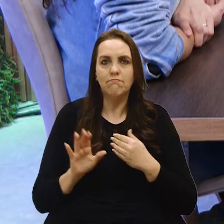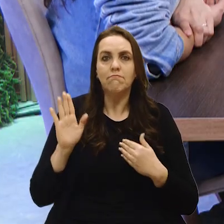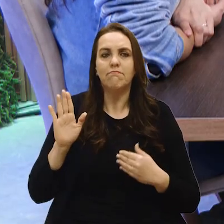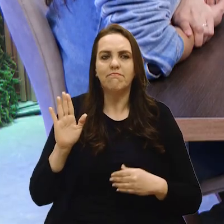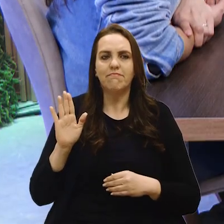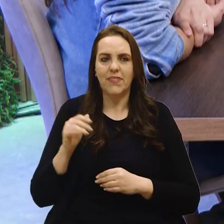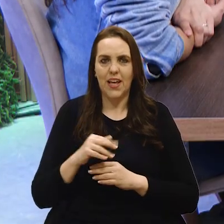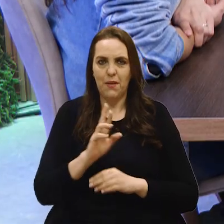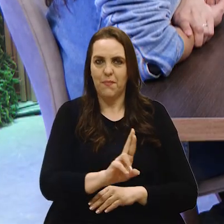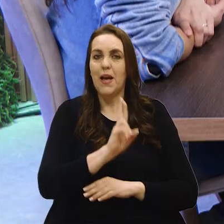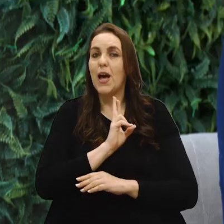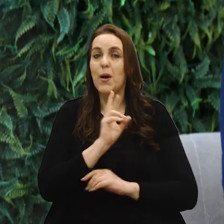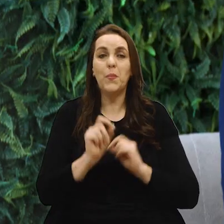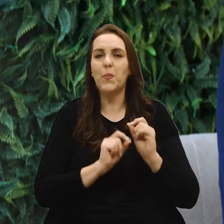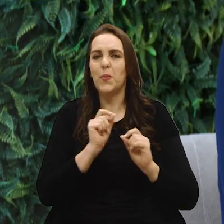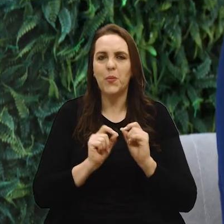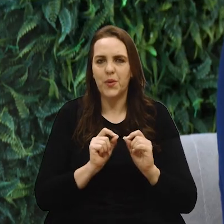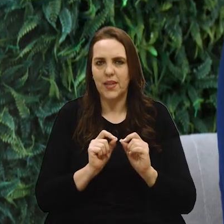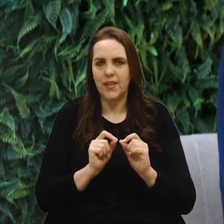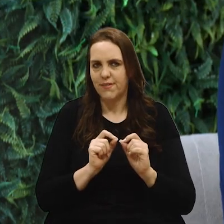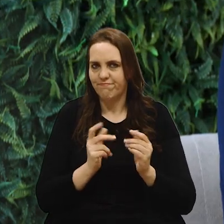assim. Aí ela me responde assim,